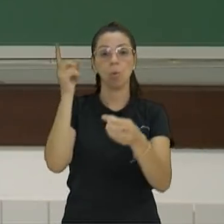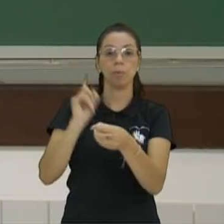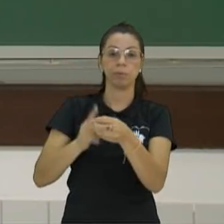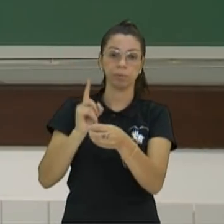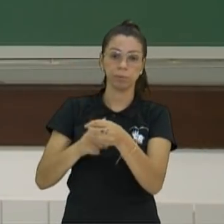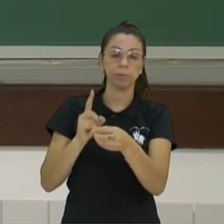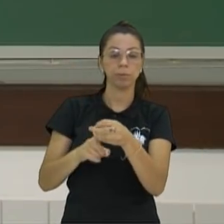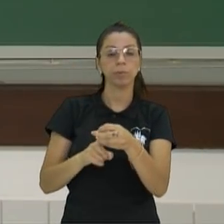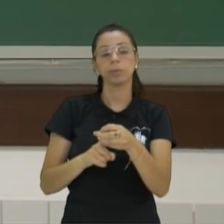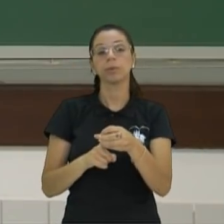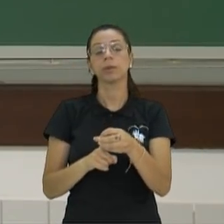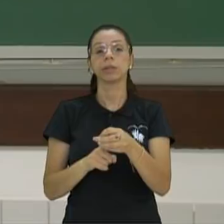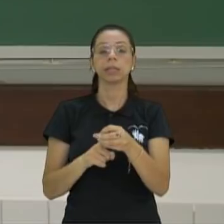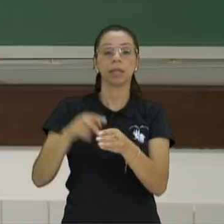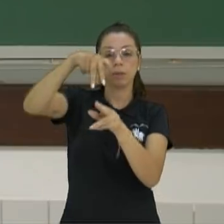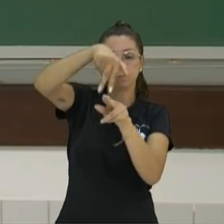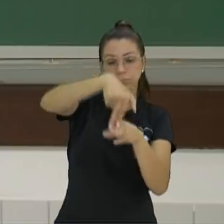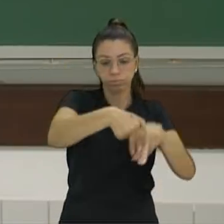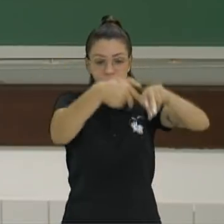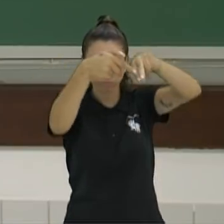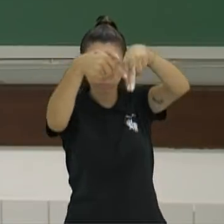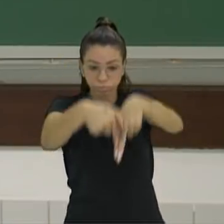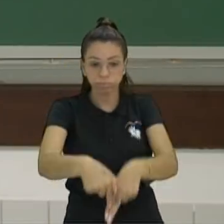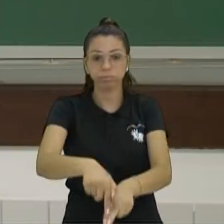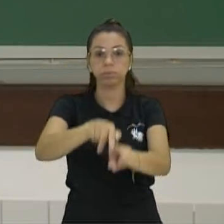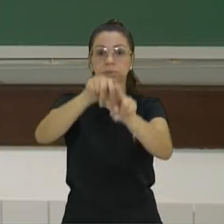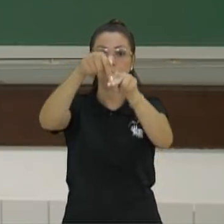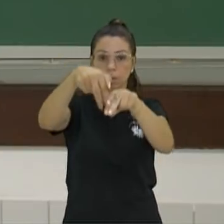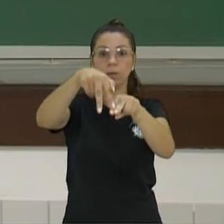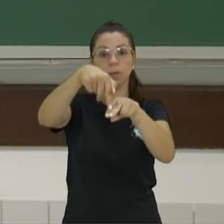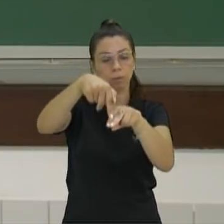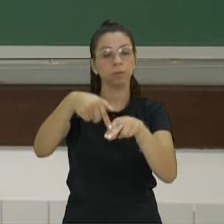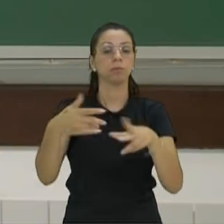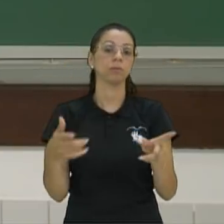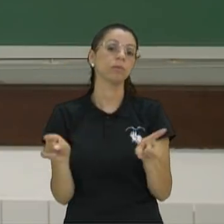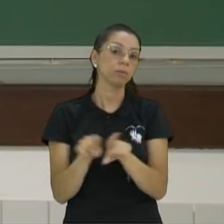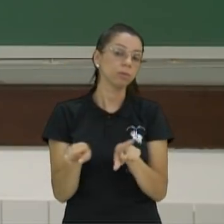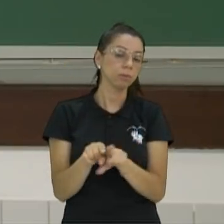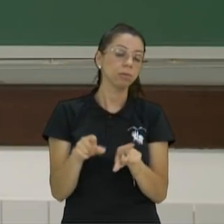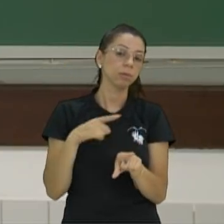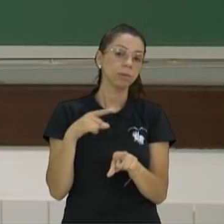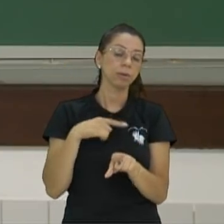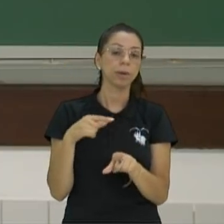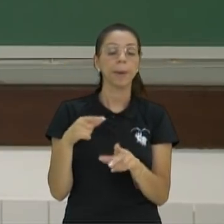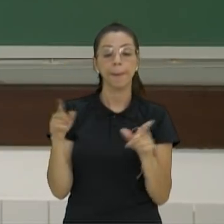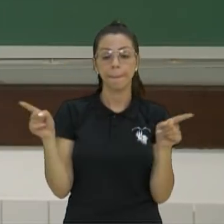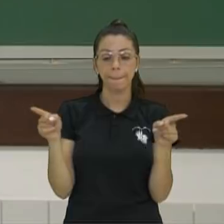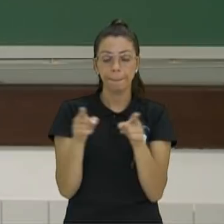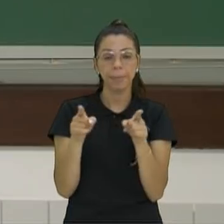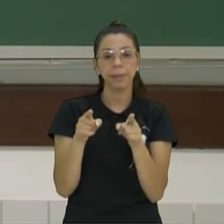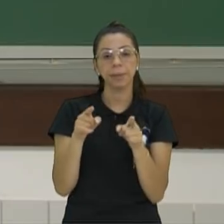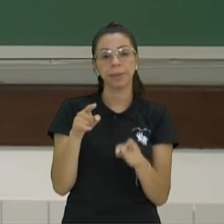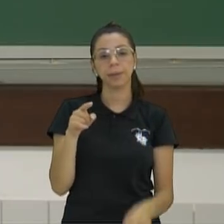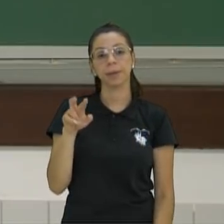com corrimão, escada, esse tipo de obstáculo, né? E também as mini rampas, né? Que foi